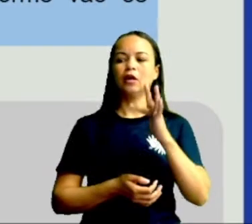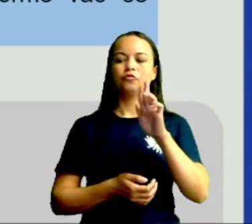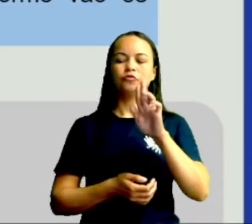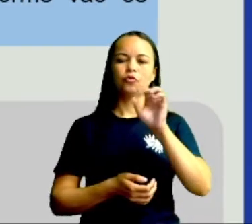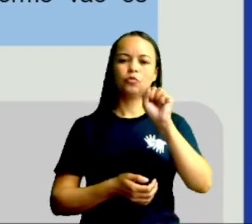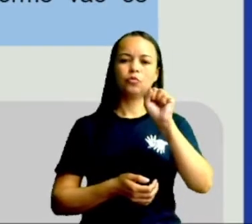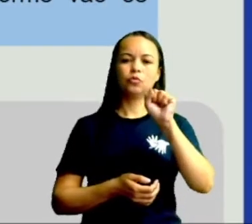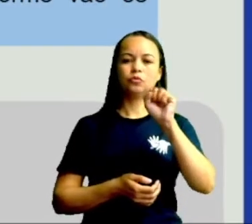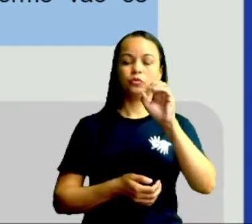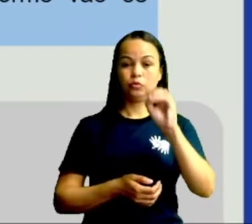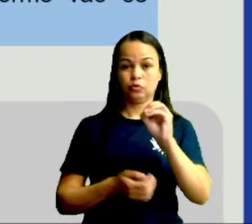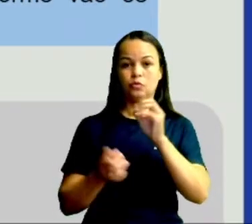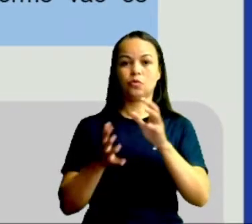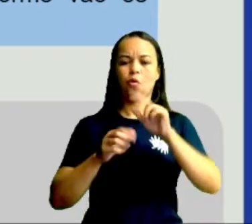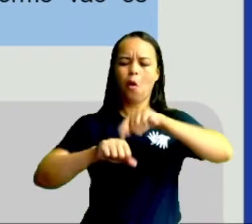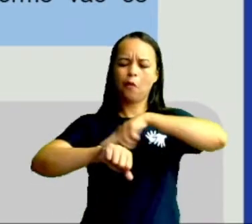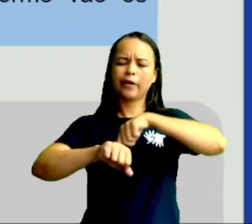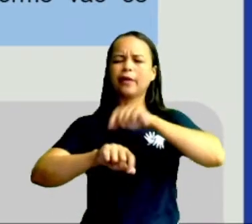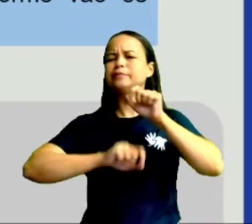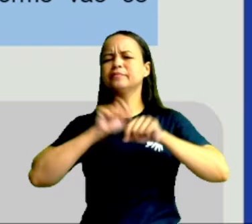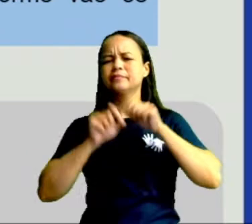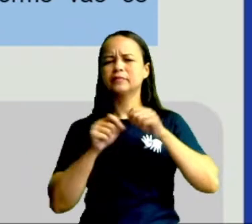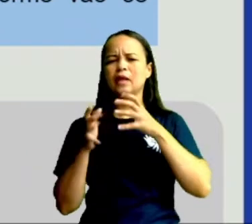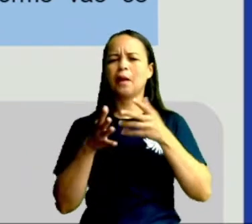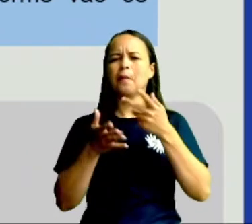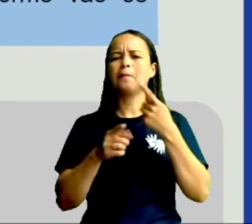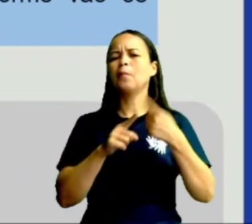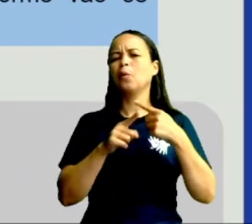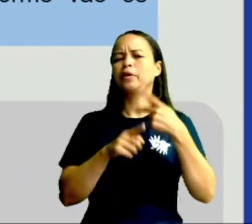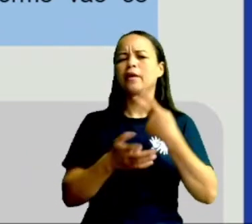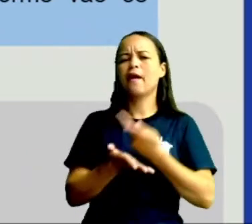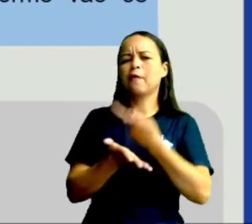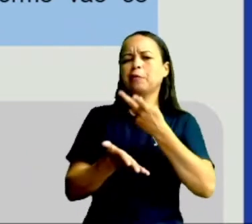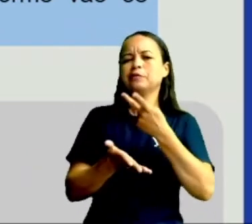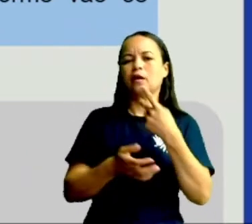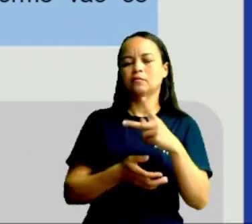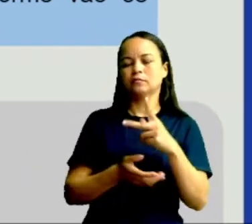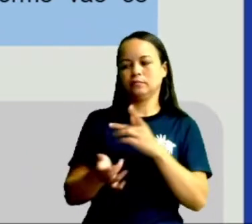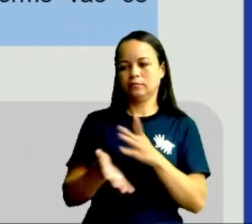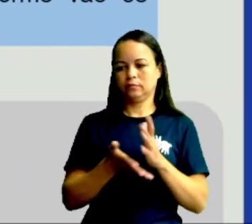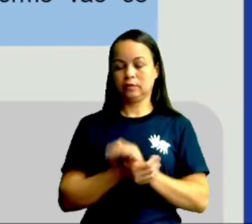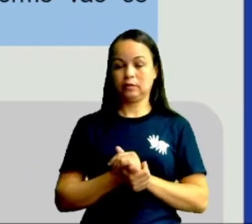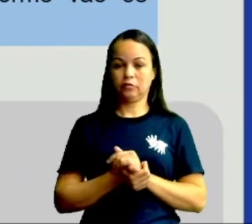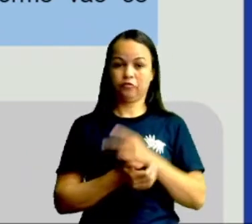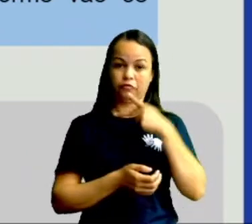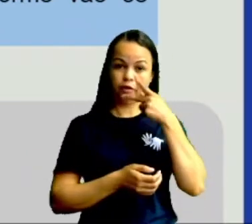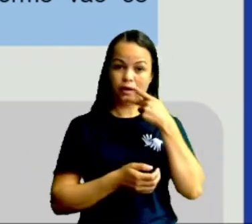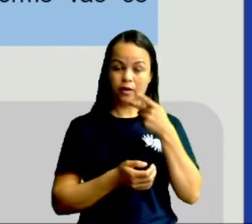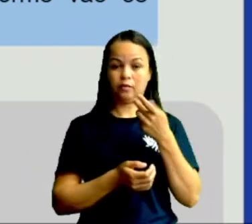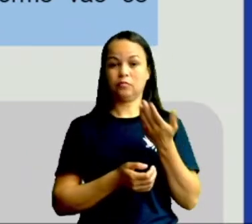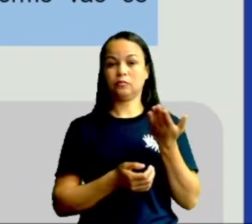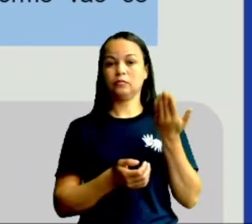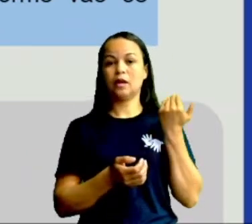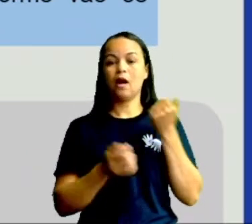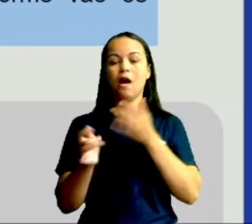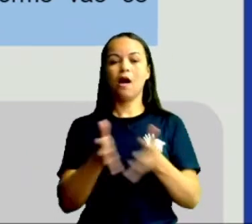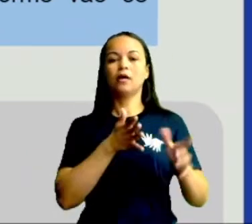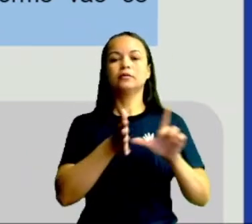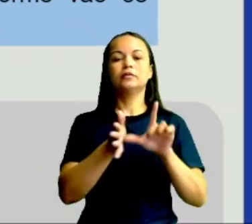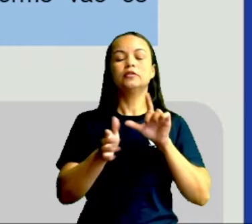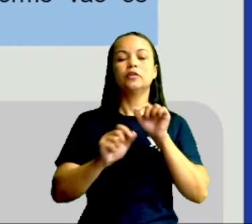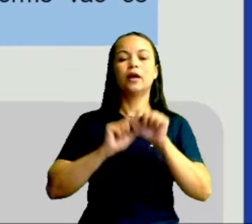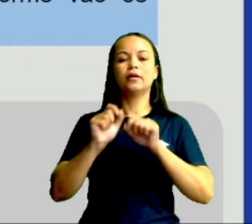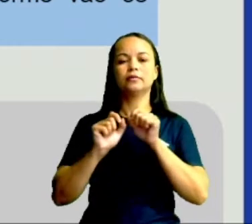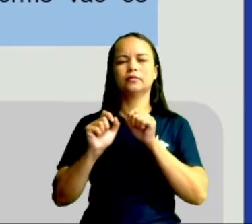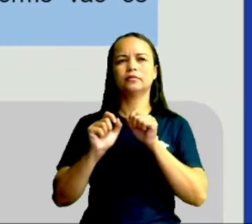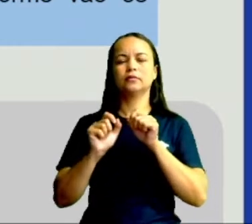horário? Por que que acontece fuso horário, né? Vamos ver, né? Como falamos antes, né, a luminosidade do Sol bate de